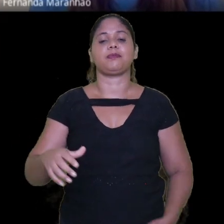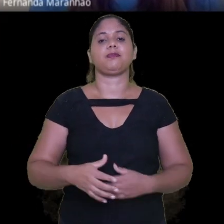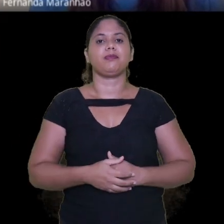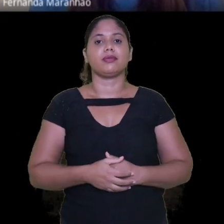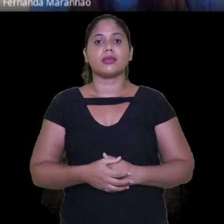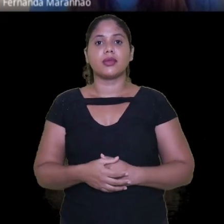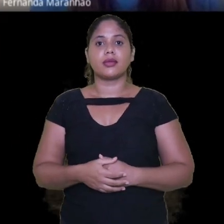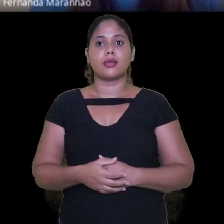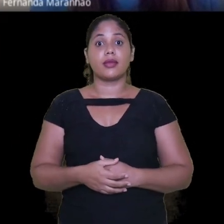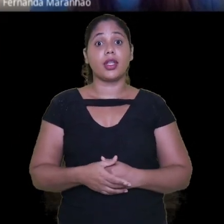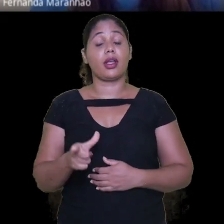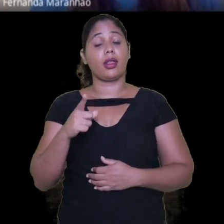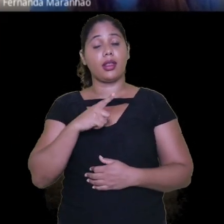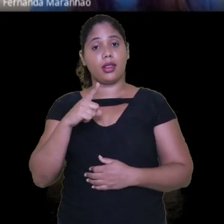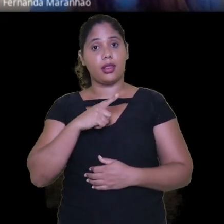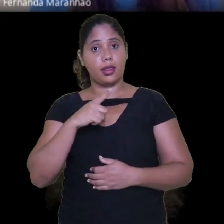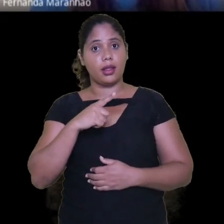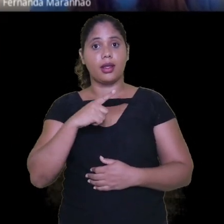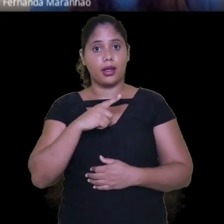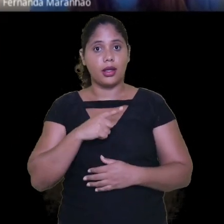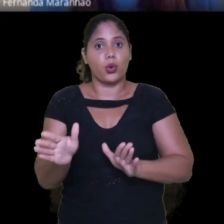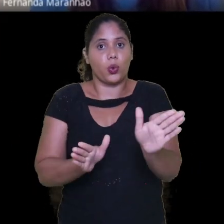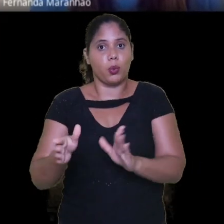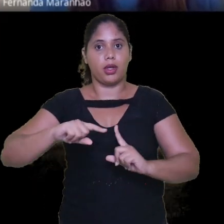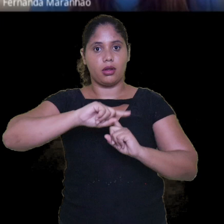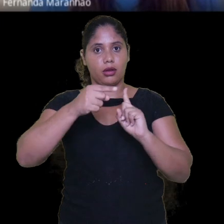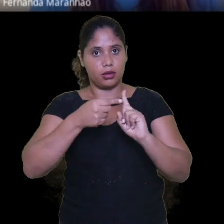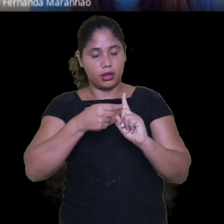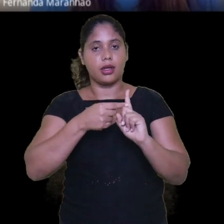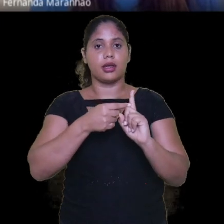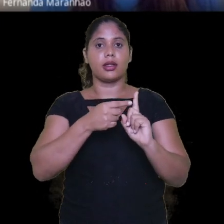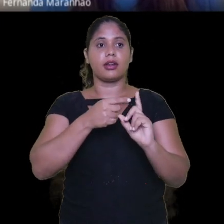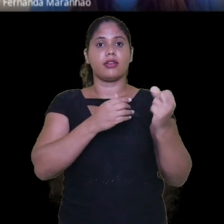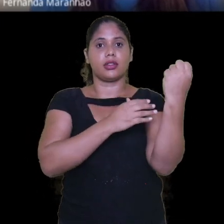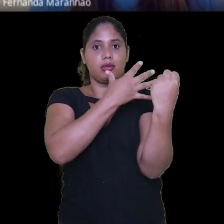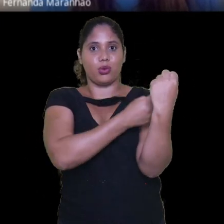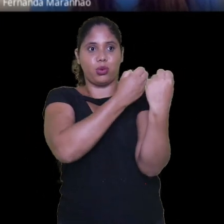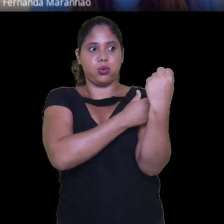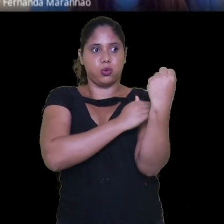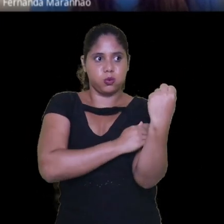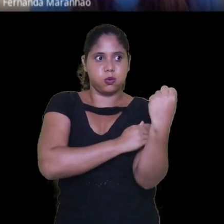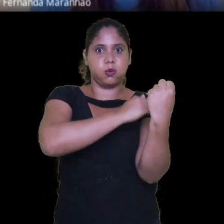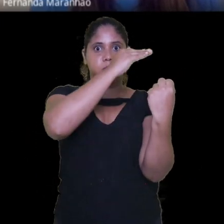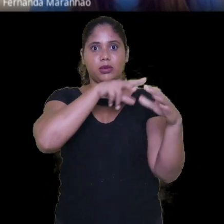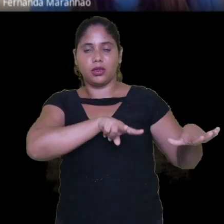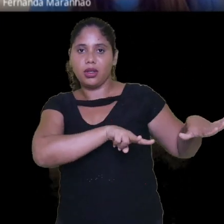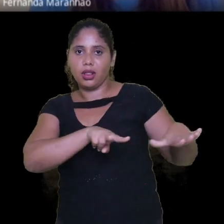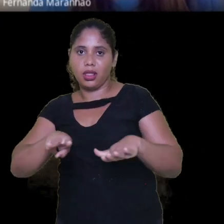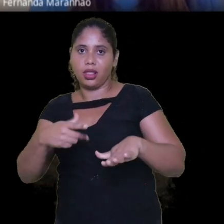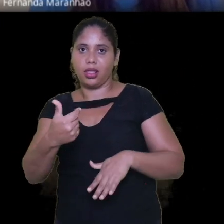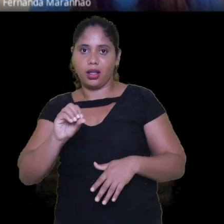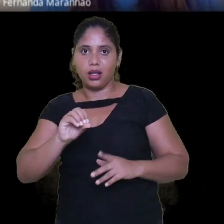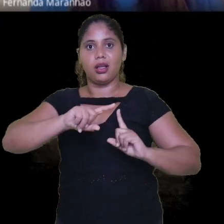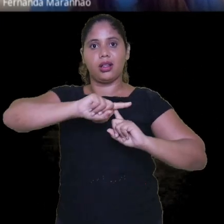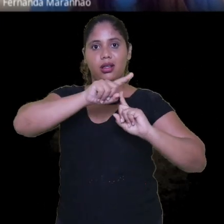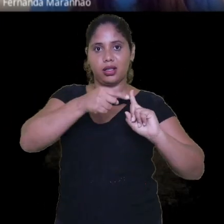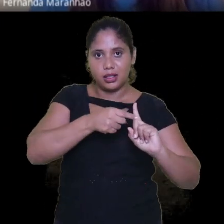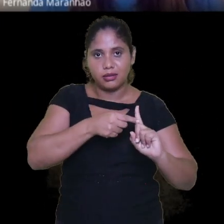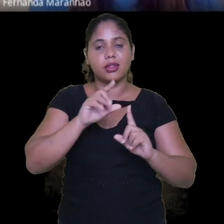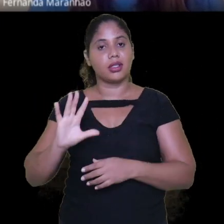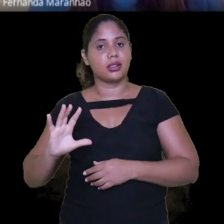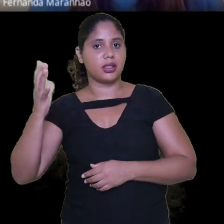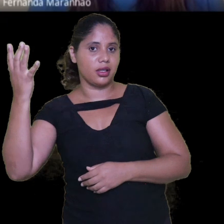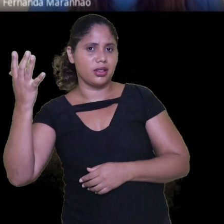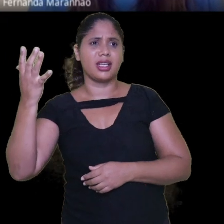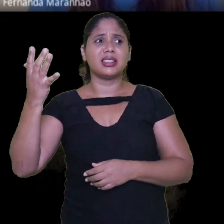Existe ainda a síndrome da encefalopatia superior reversível e síndrome da vasoconstricção encefálica reversível, em que a paciente